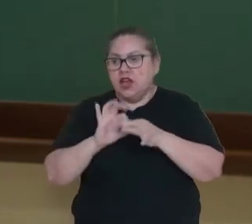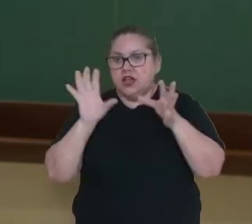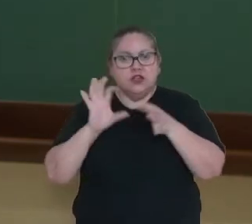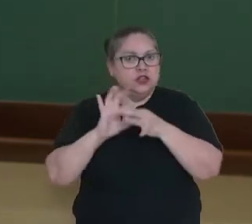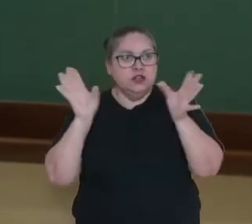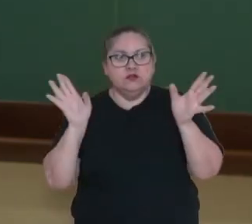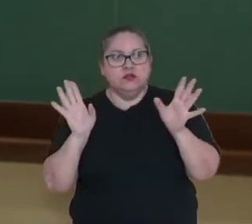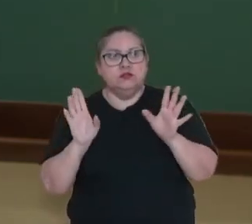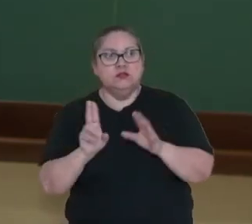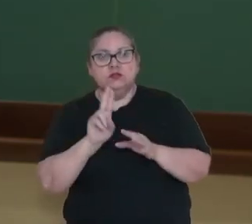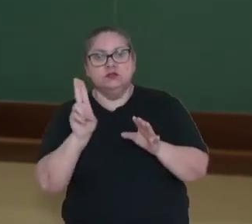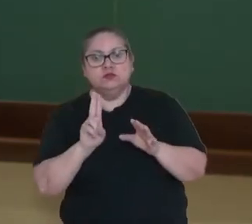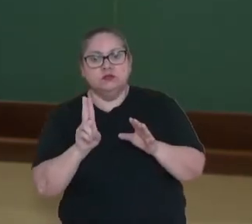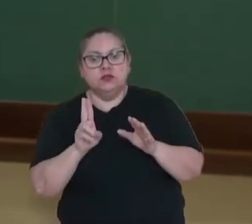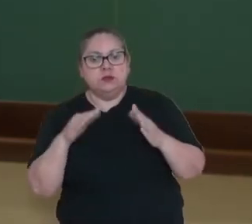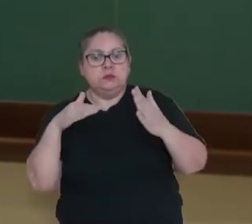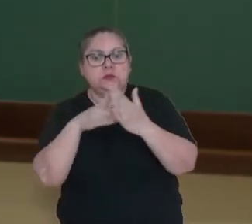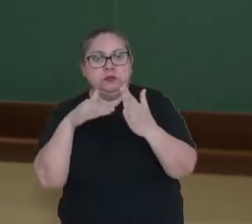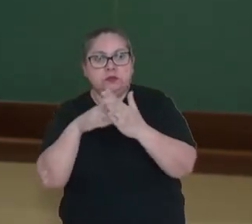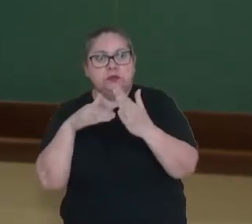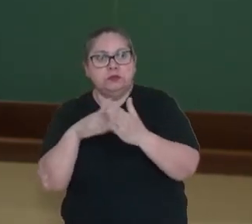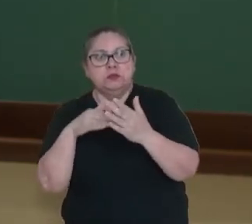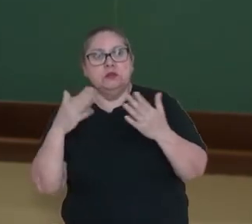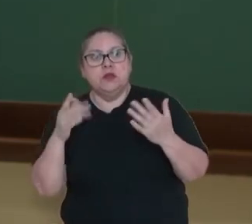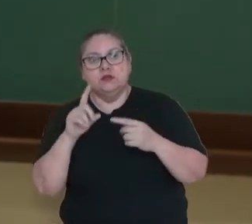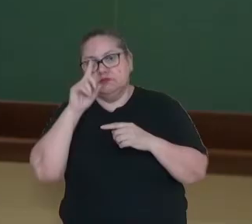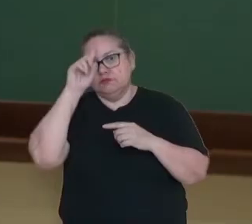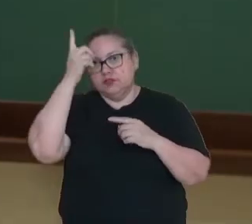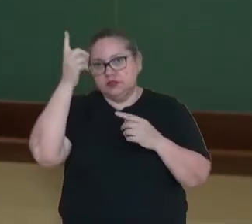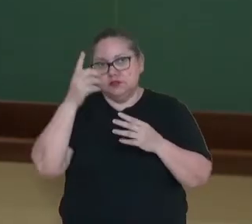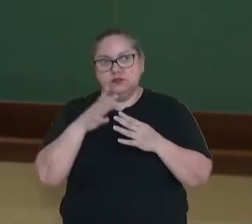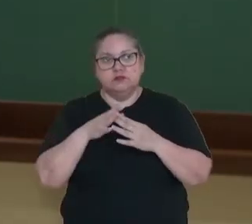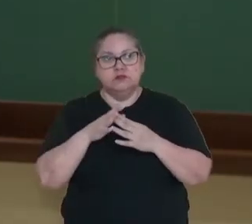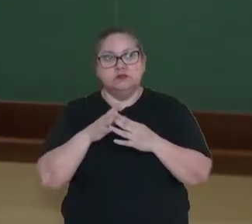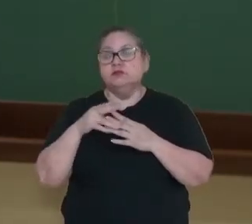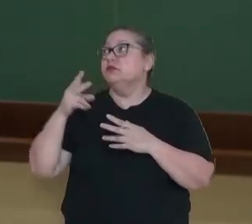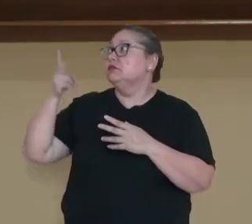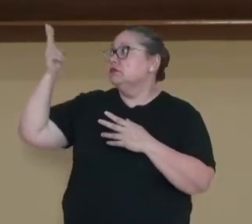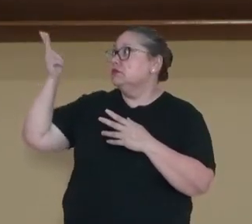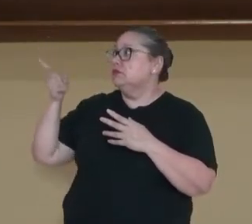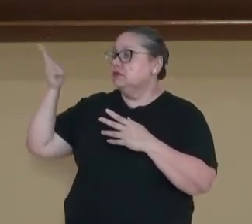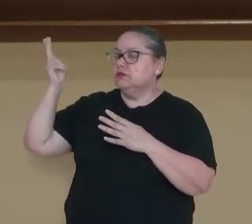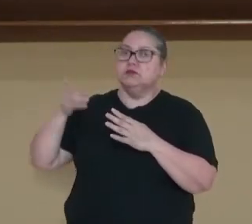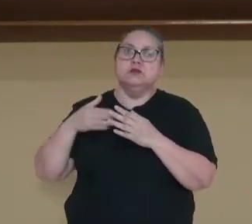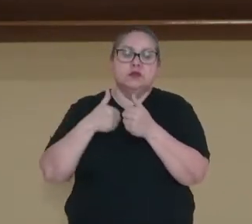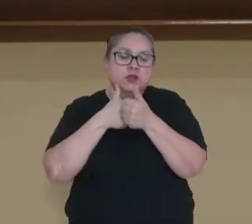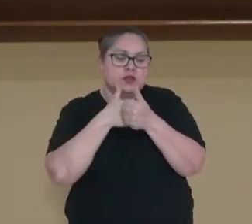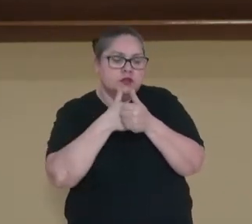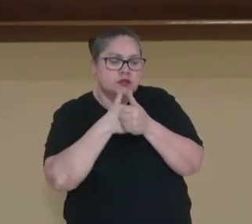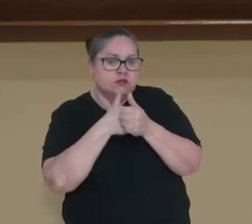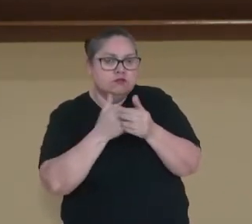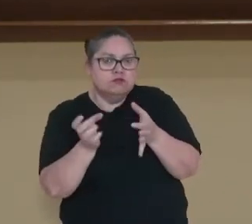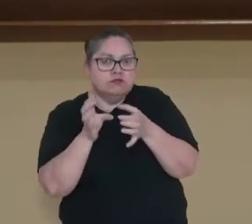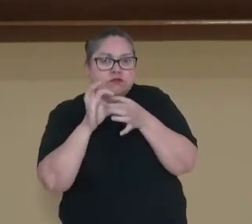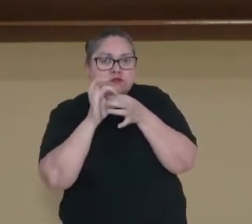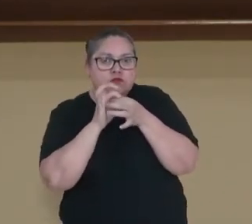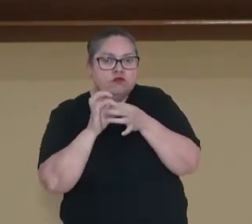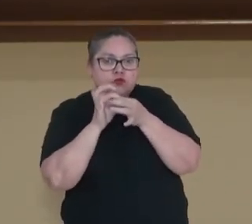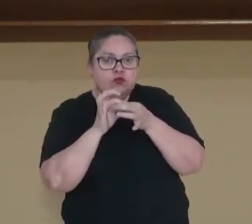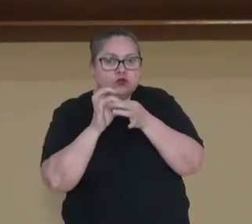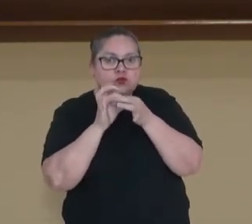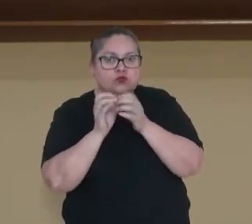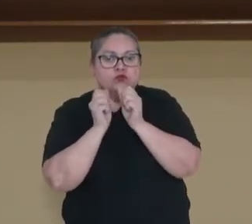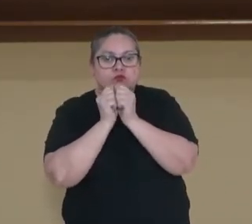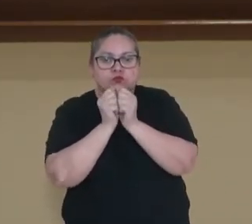não existindo limites para a criação. Criatividade e improvisação estão bem interligados um com